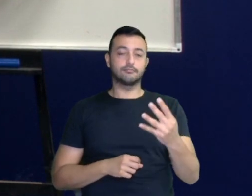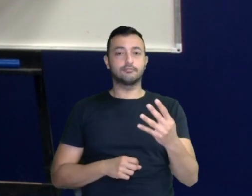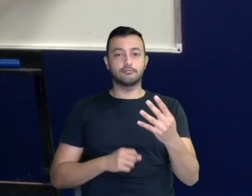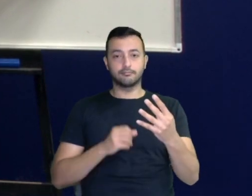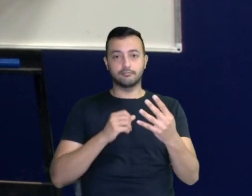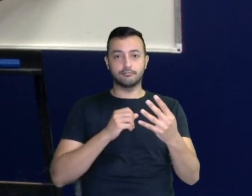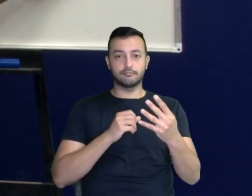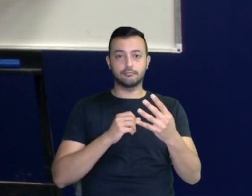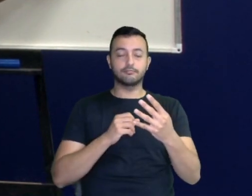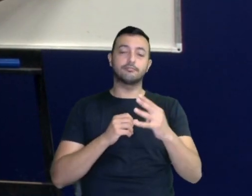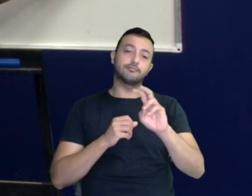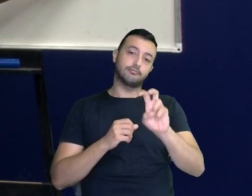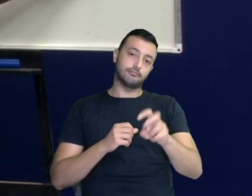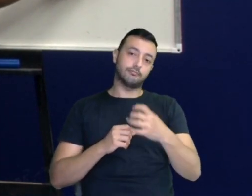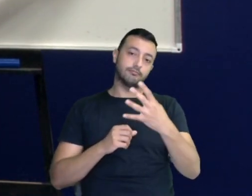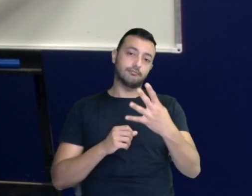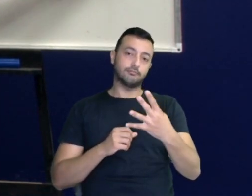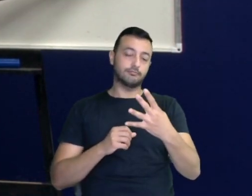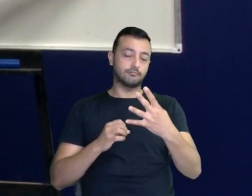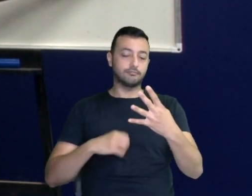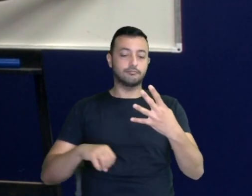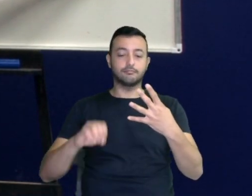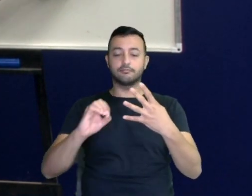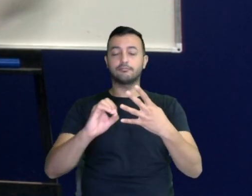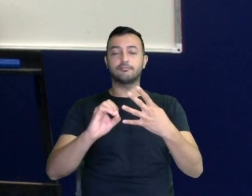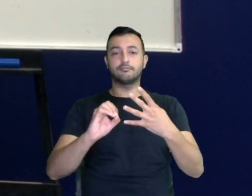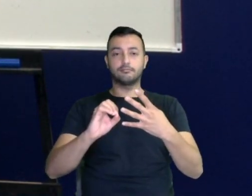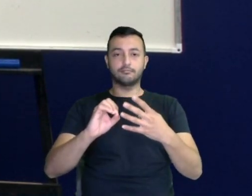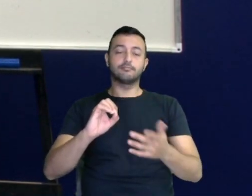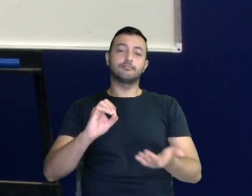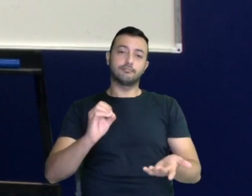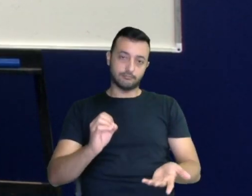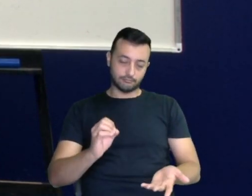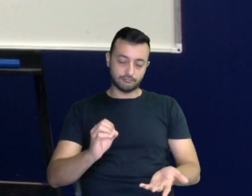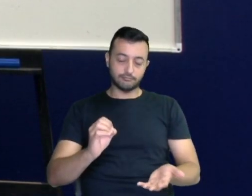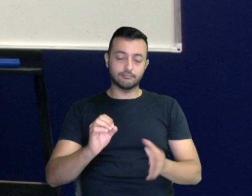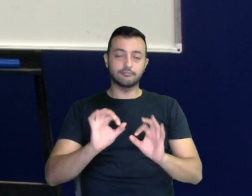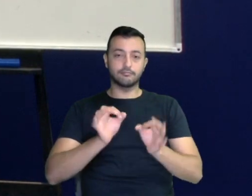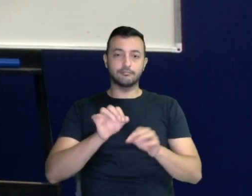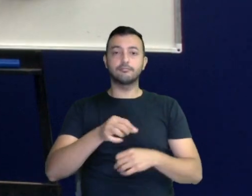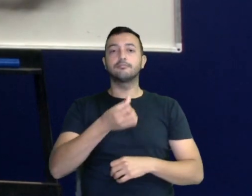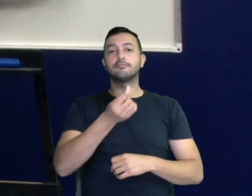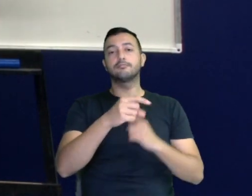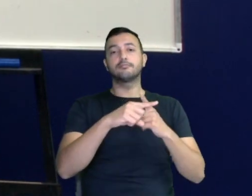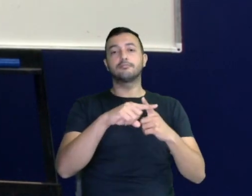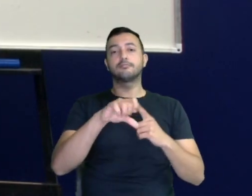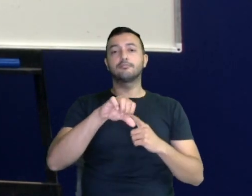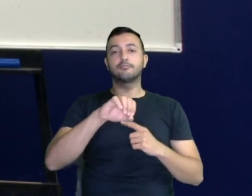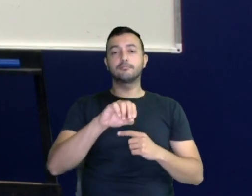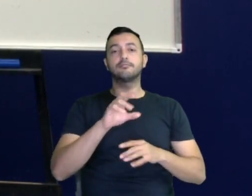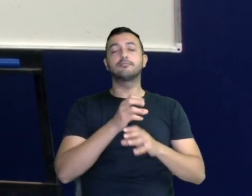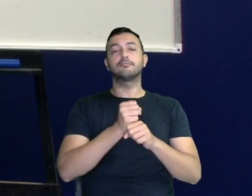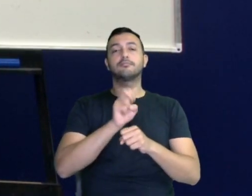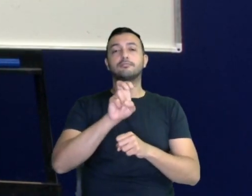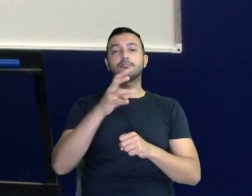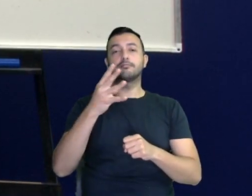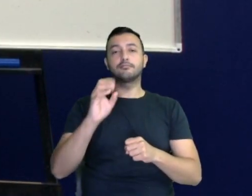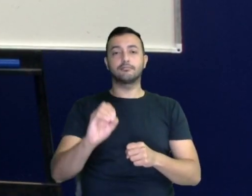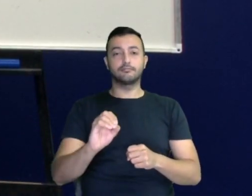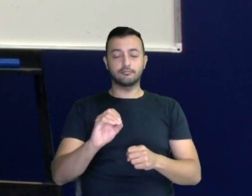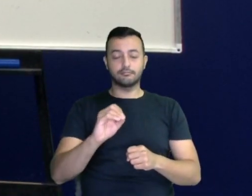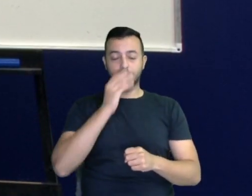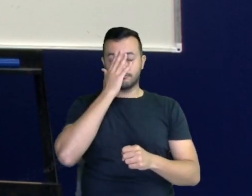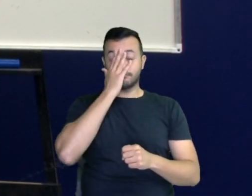54. Então, 54, coloca o zero no fim, tá bom? Então, 6 vezes 90, 540.